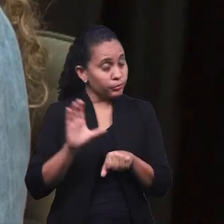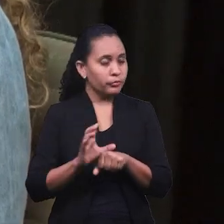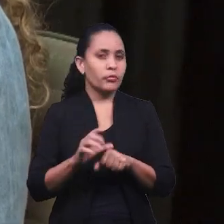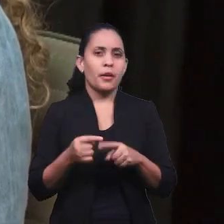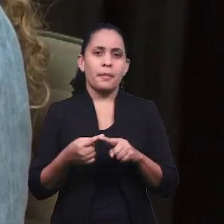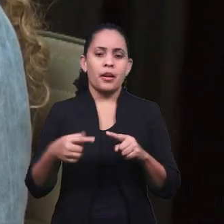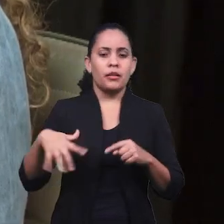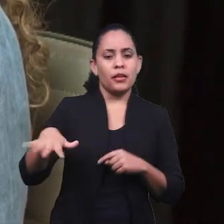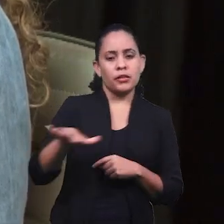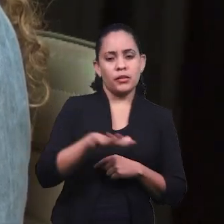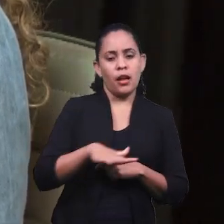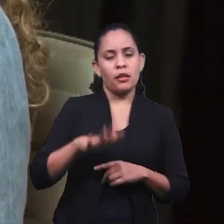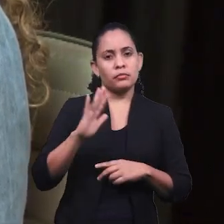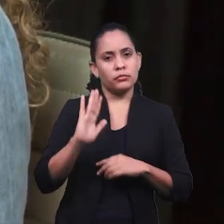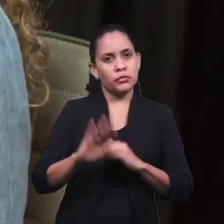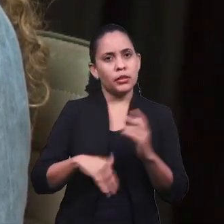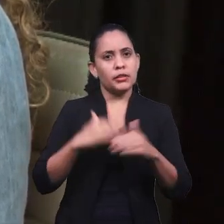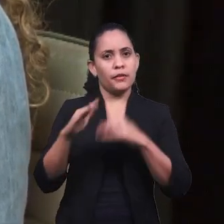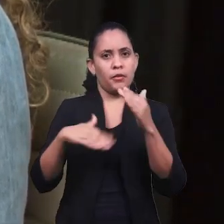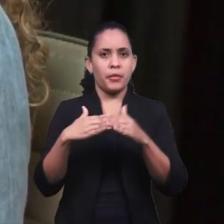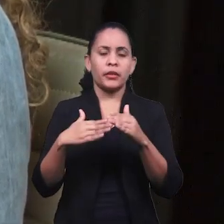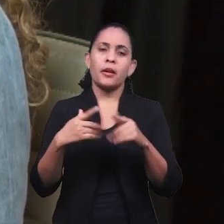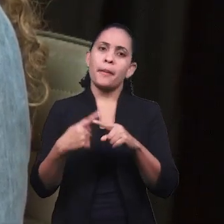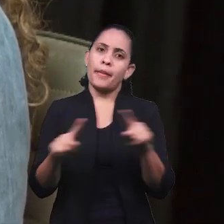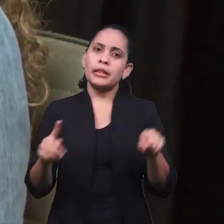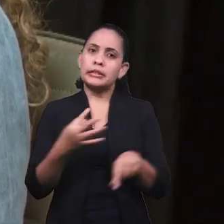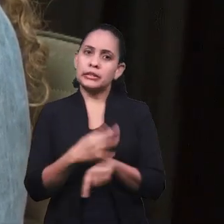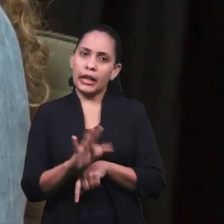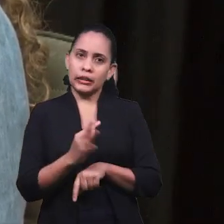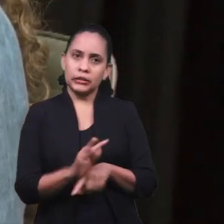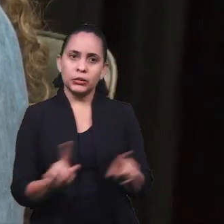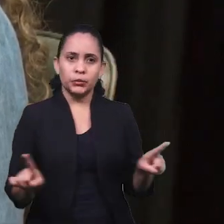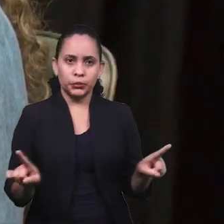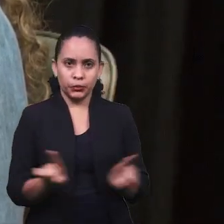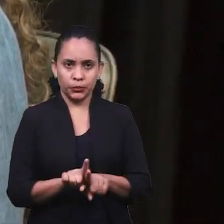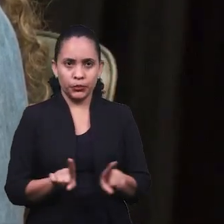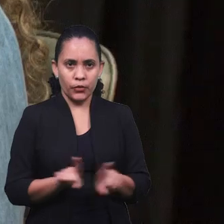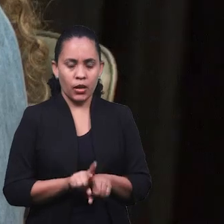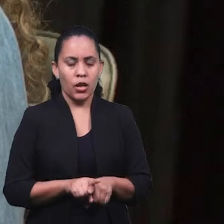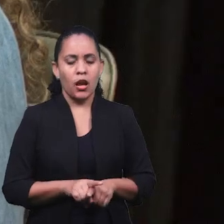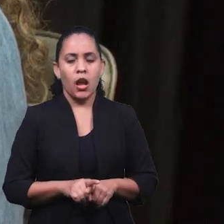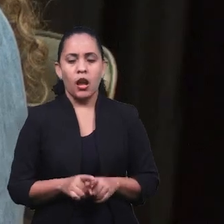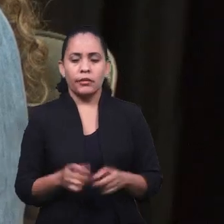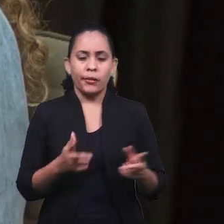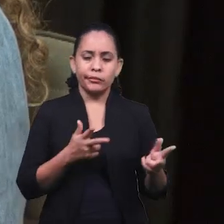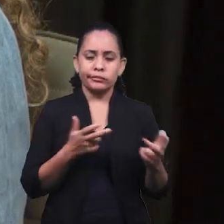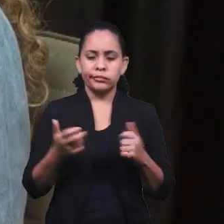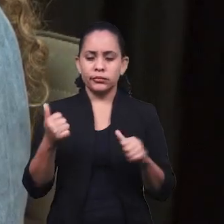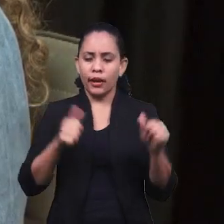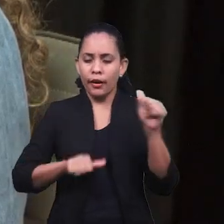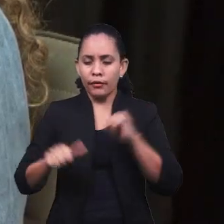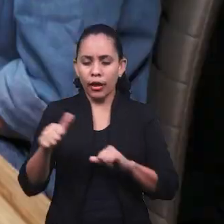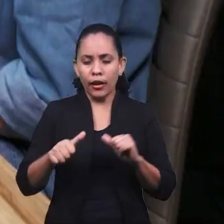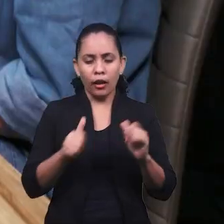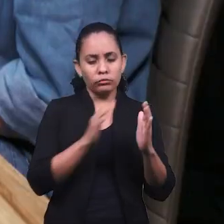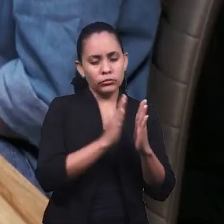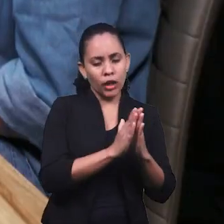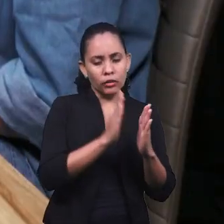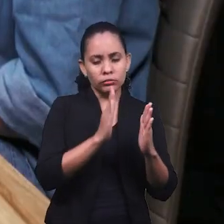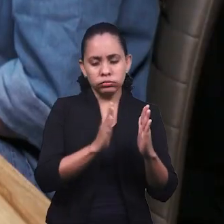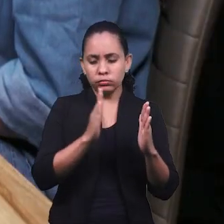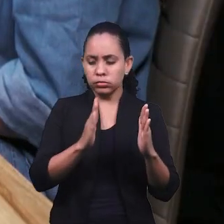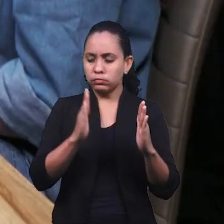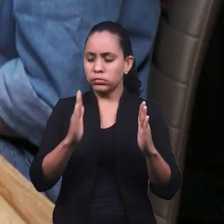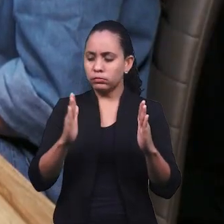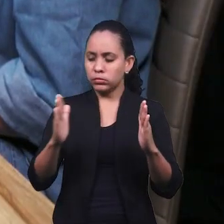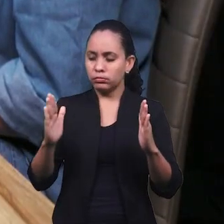avaliado todas as fases desse desenvolvimento e o que cada fase dessa, em especial, pode ser estudada. É.